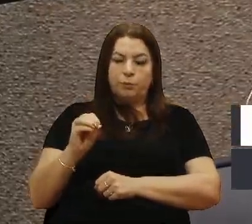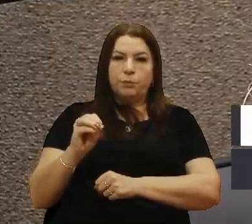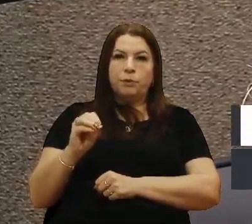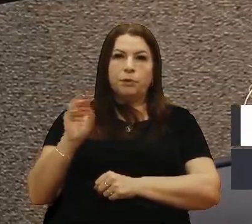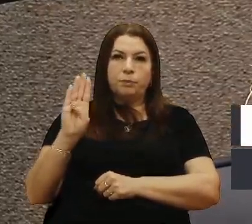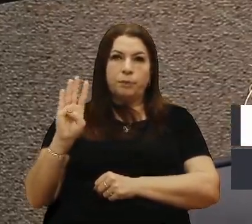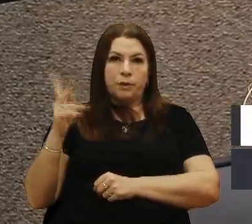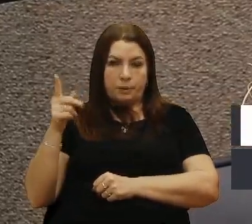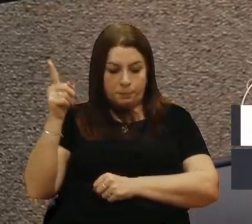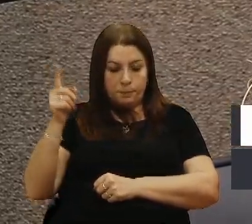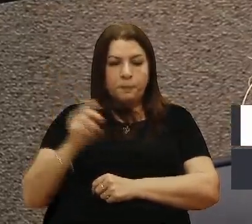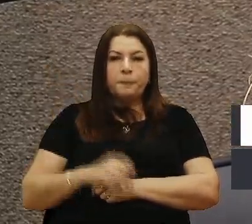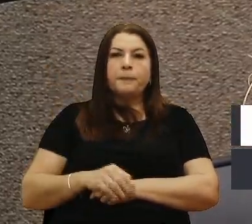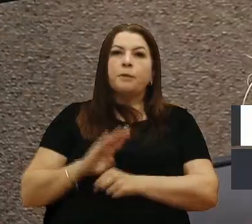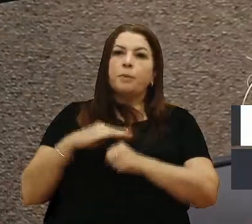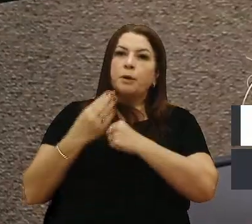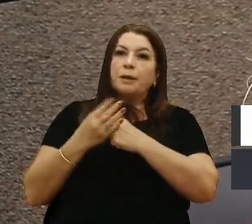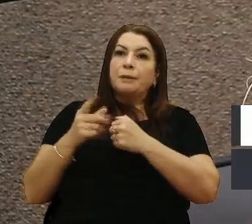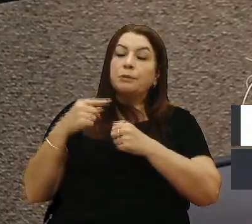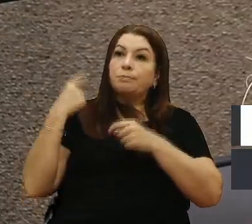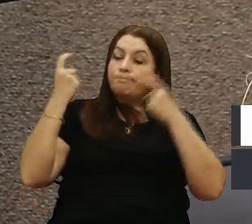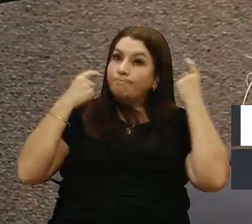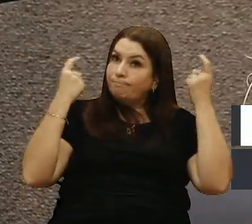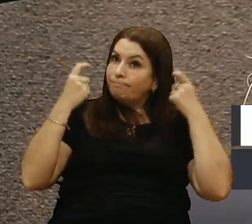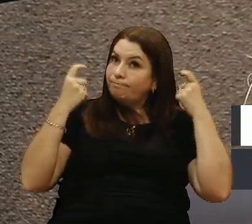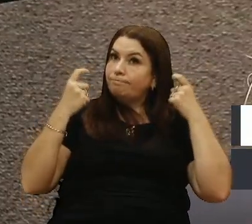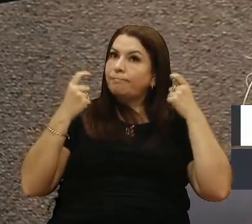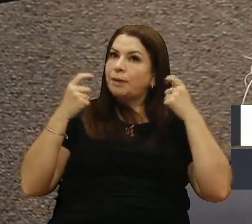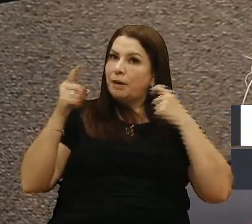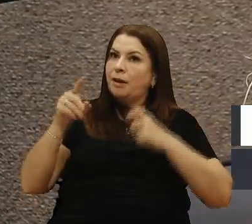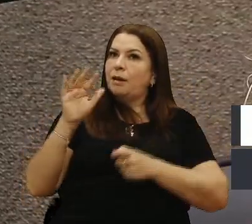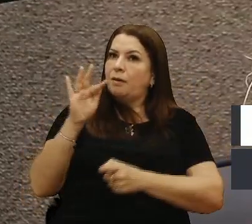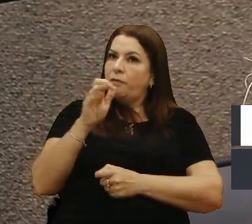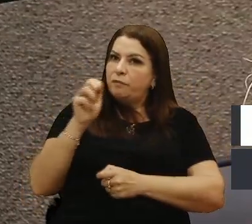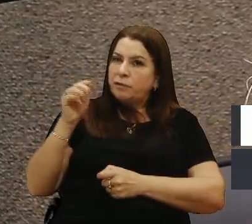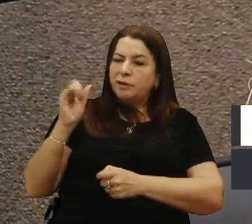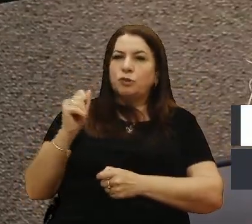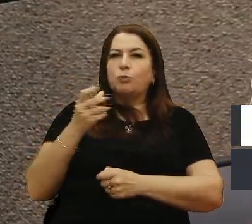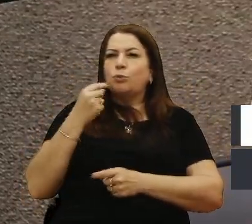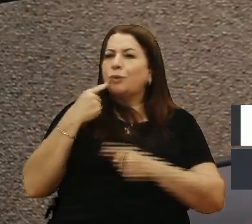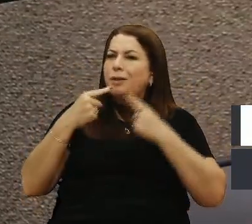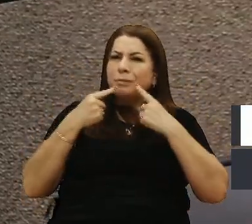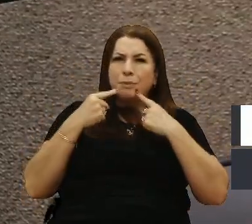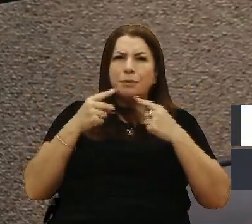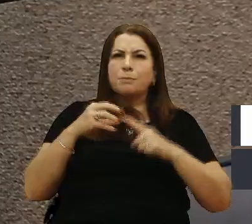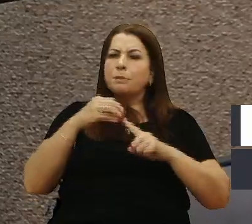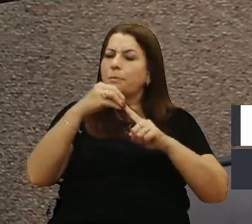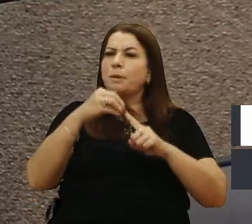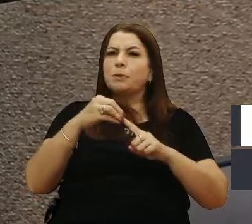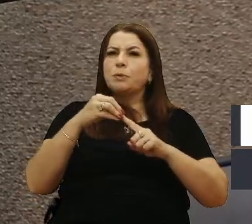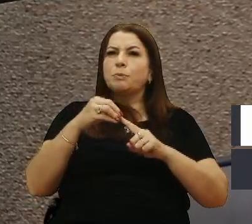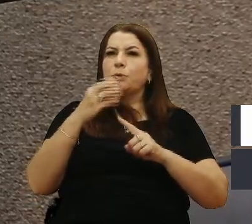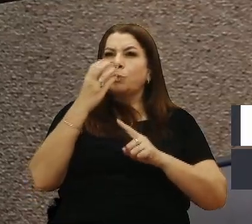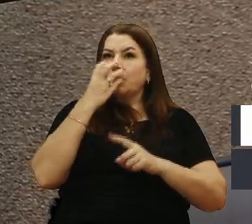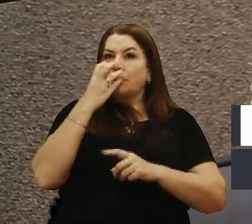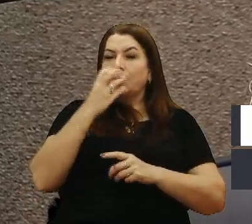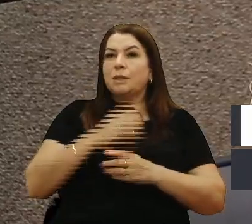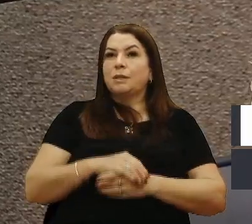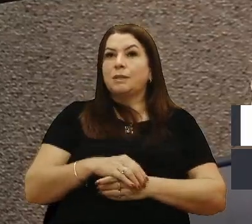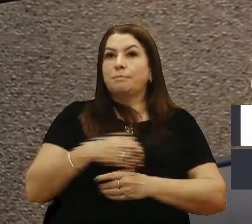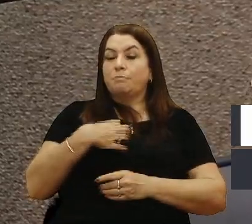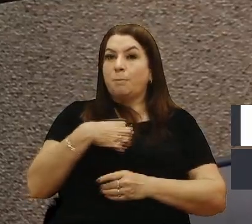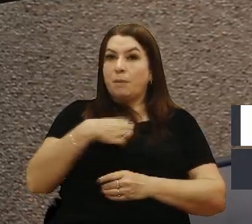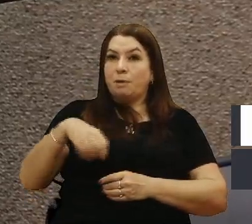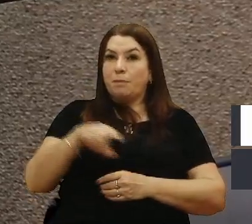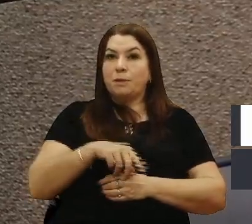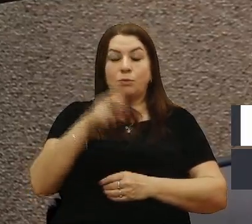Belo. Isso nos preocupa demais também lá no Fátima. A gente tem diversas reclamações, principalmente sobre os cães bravis, né, a questão